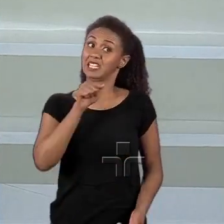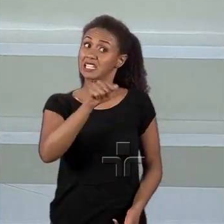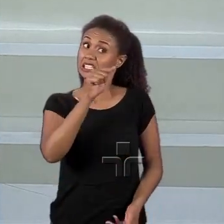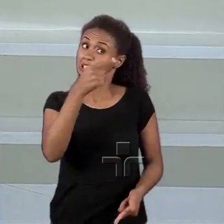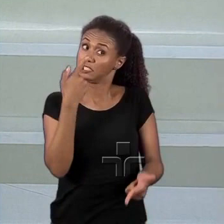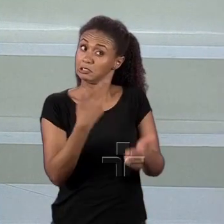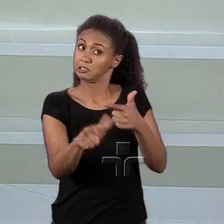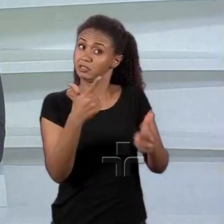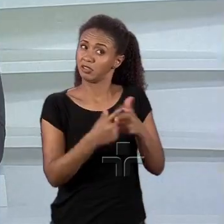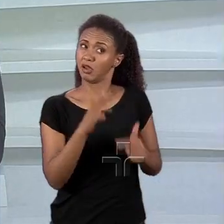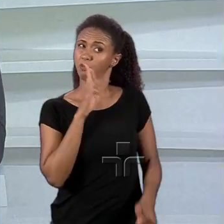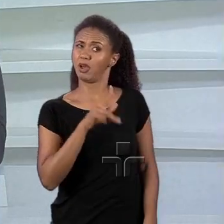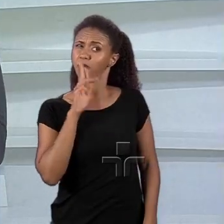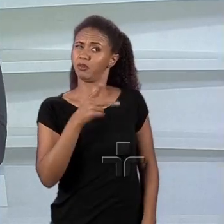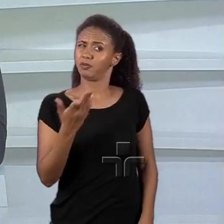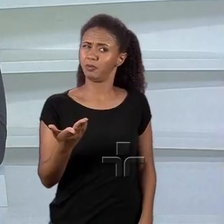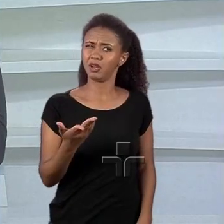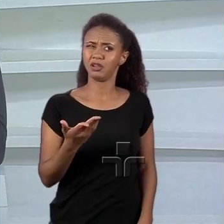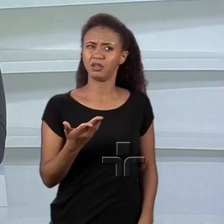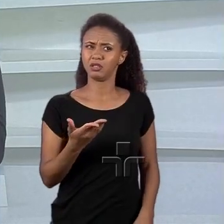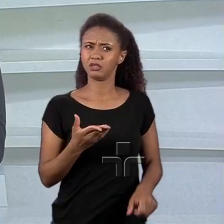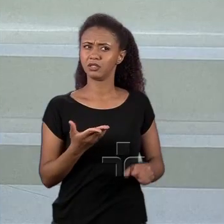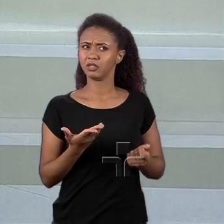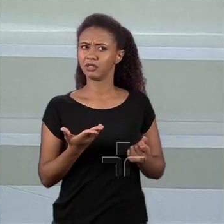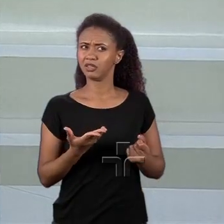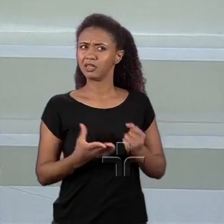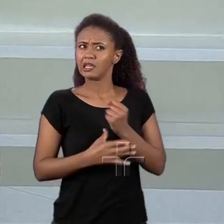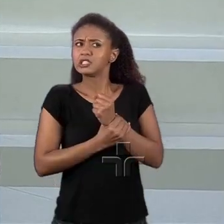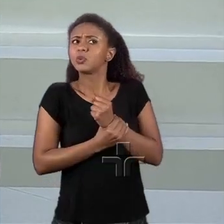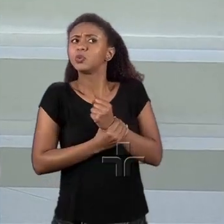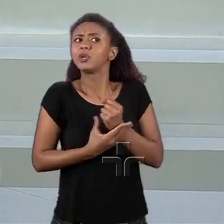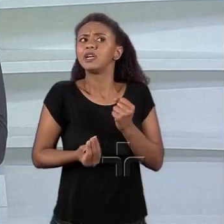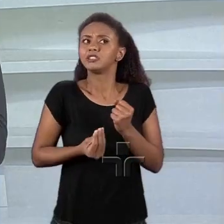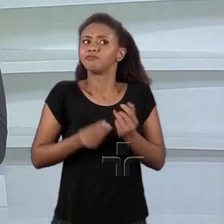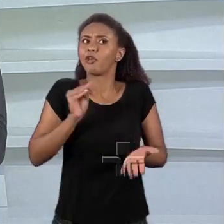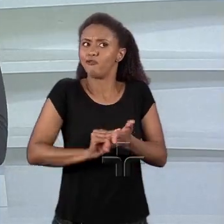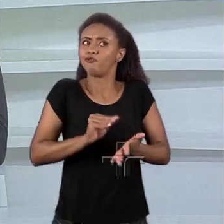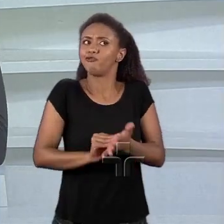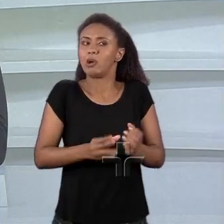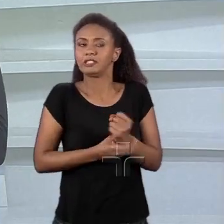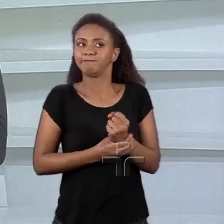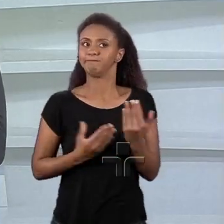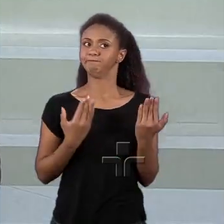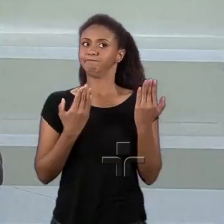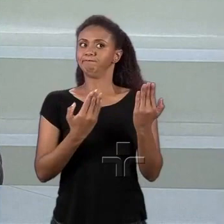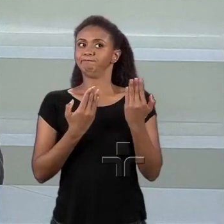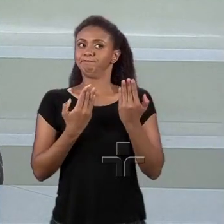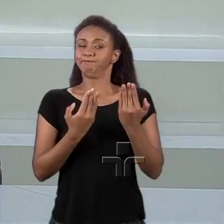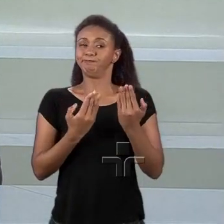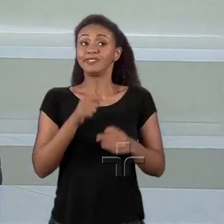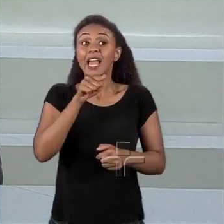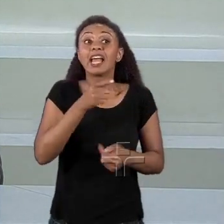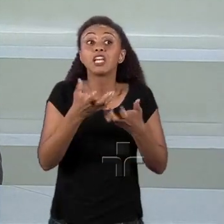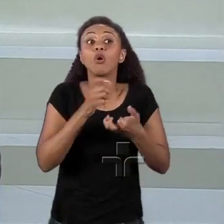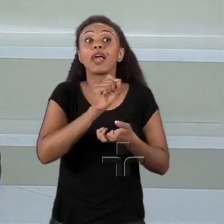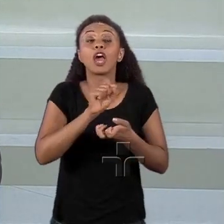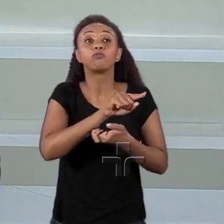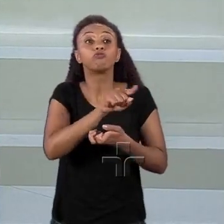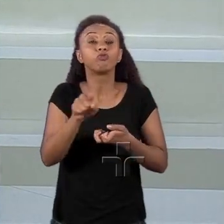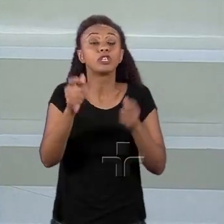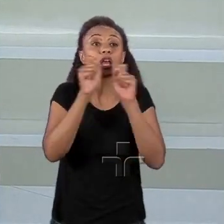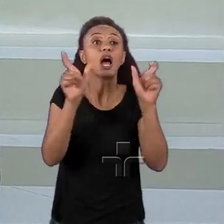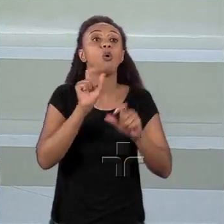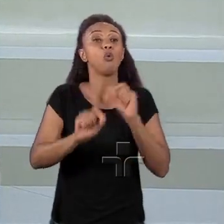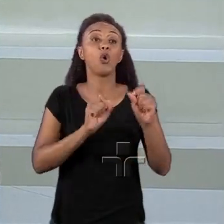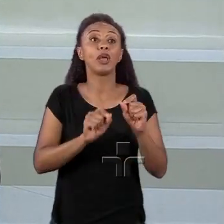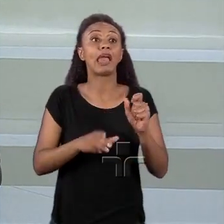É uma possibilidade concreta. Da insegurança. É uma possibilidade concreta de acontecer. Isso que eu queria chamar a atenção, da